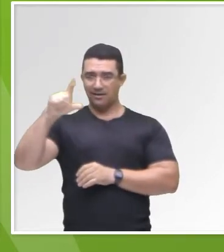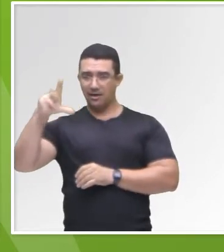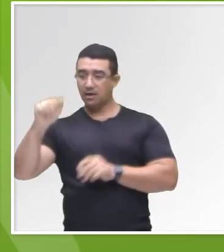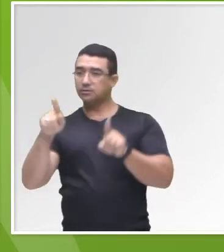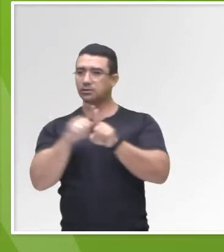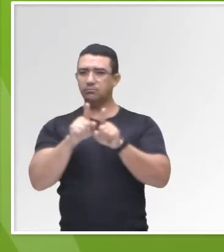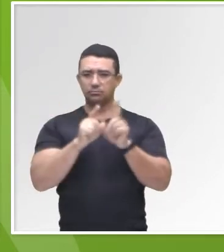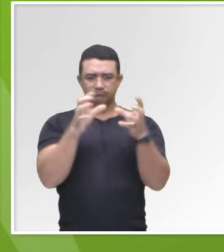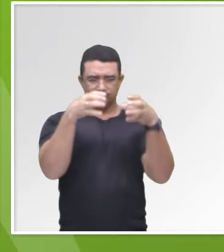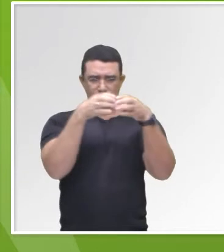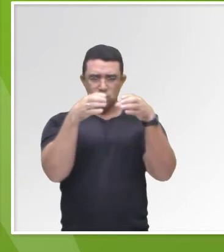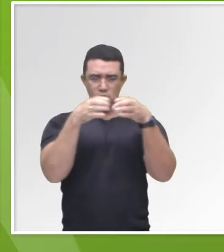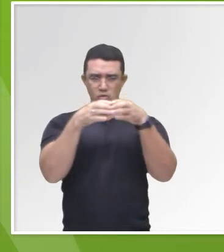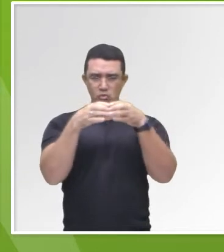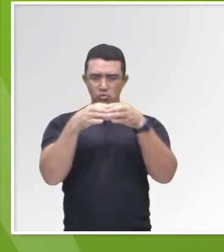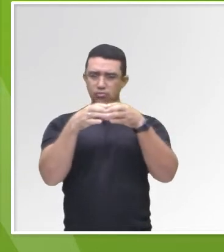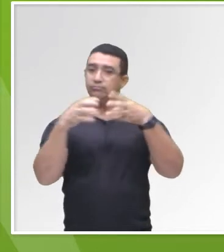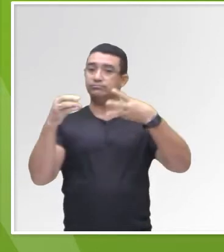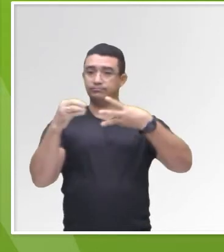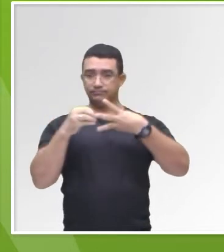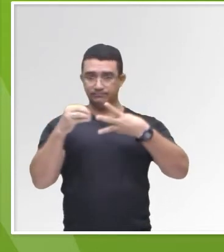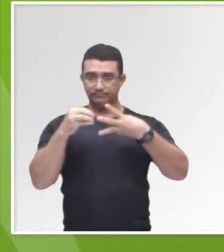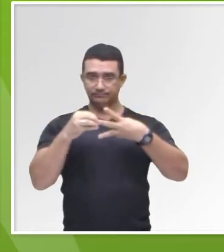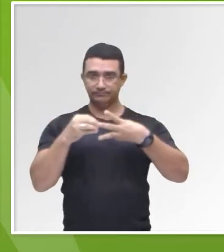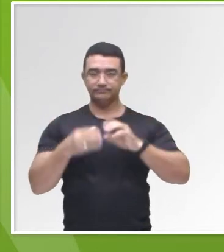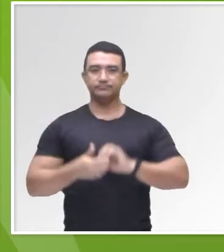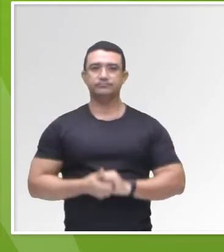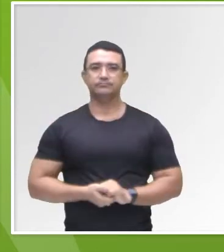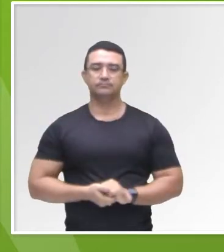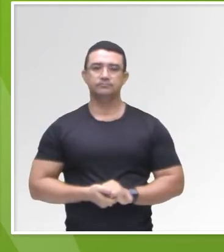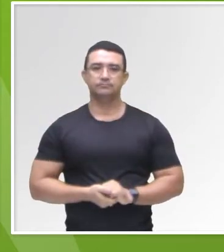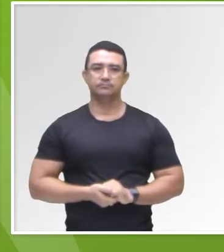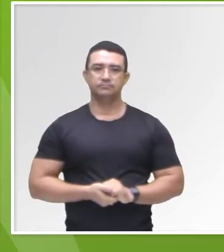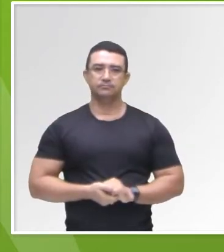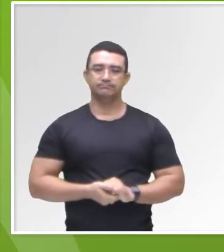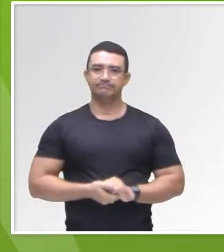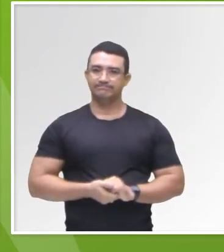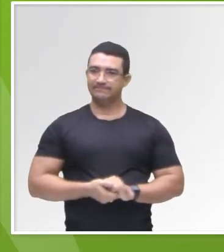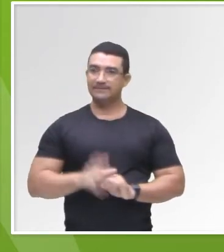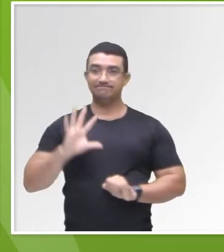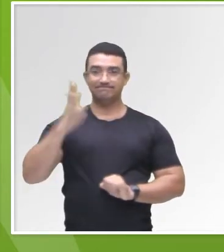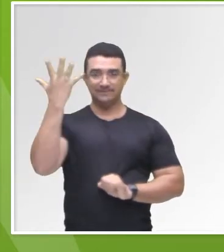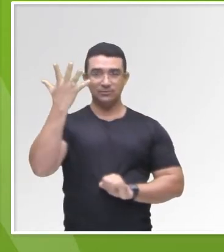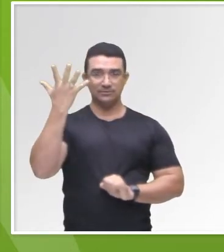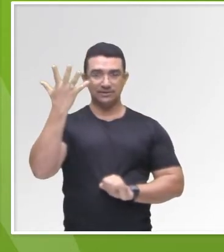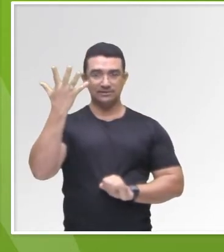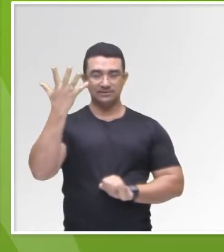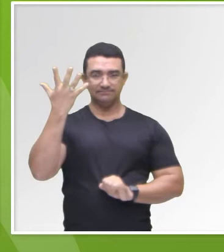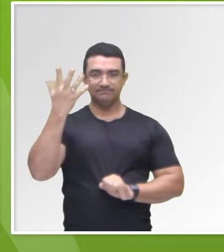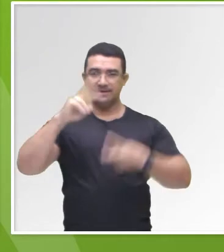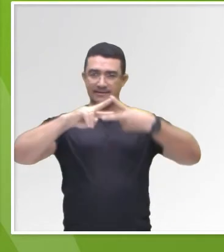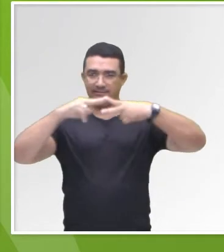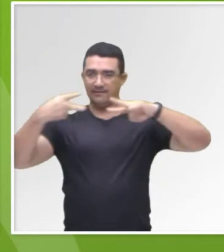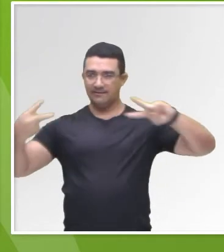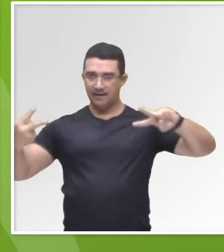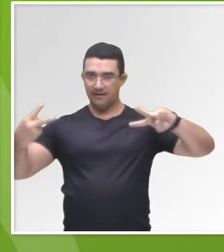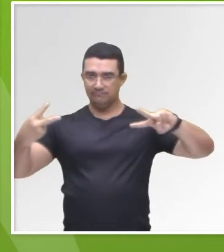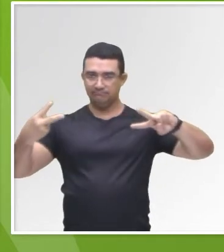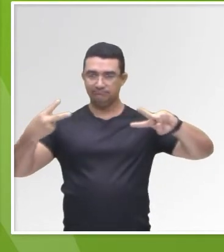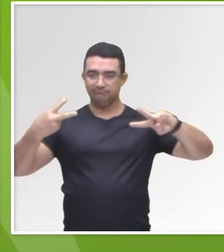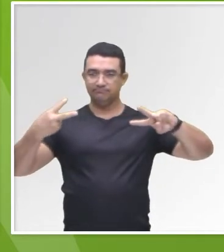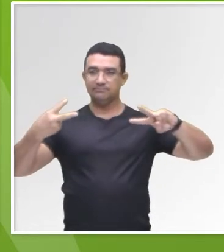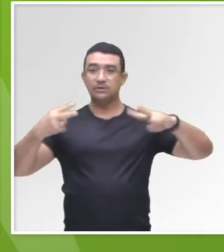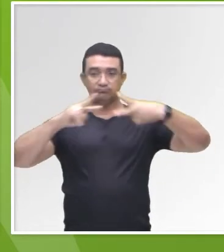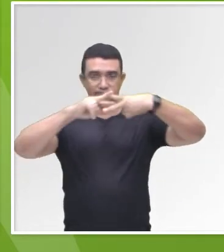Vamos observar aí o que vai acontecer. Ocorre a duplicação do DNA. Lembra que nós falamos